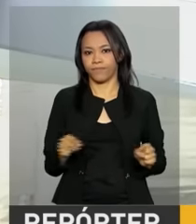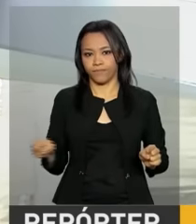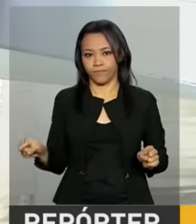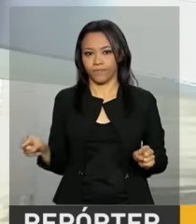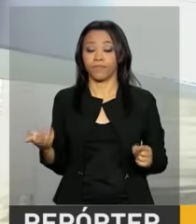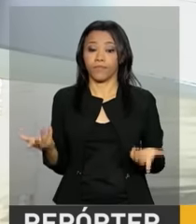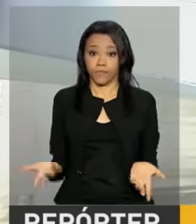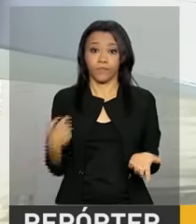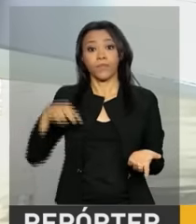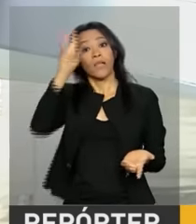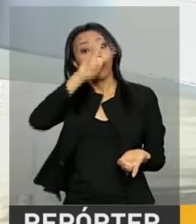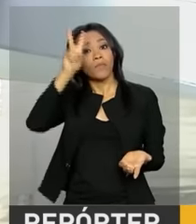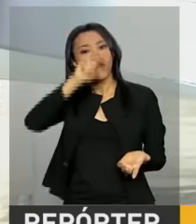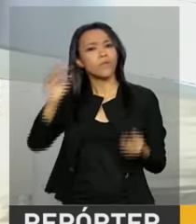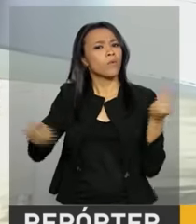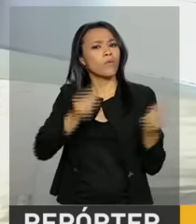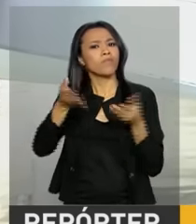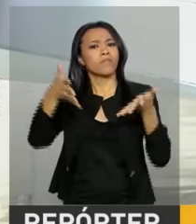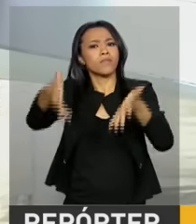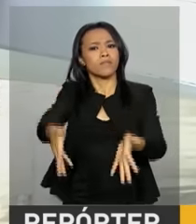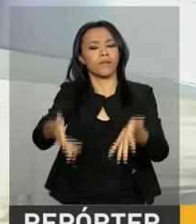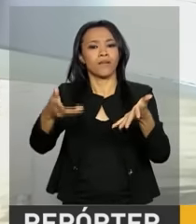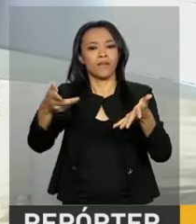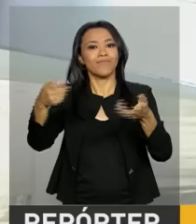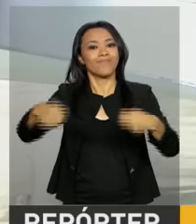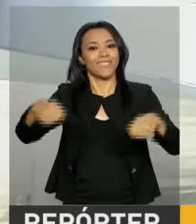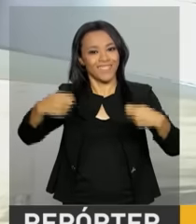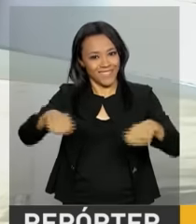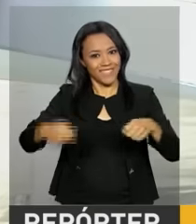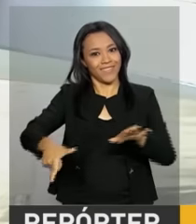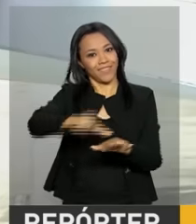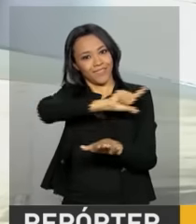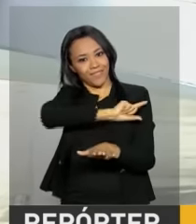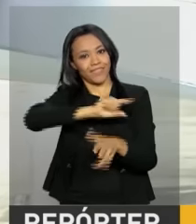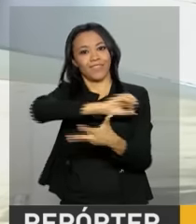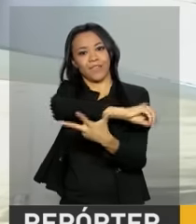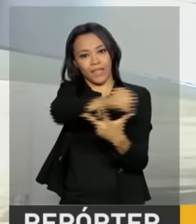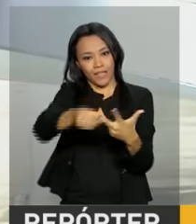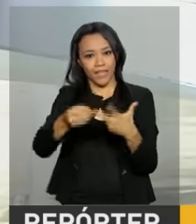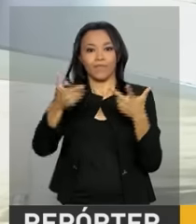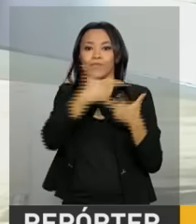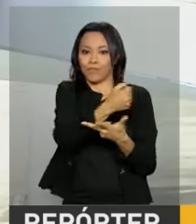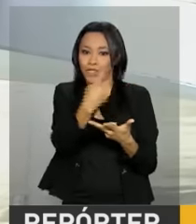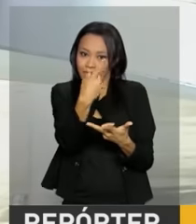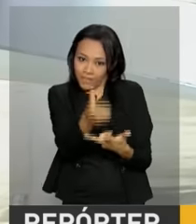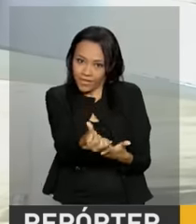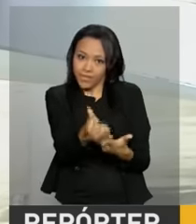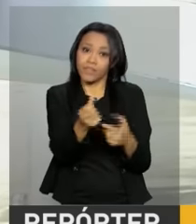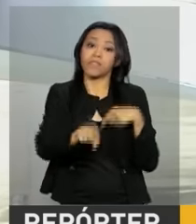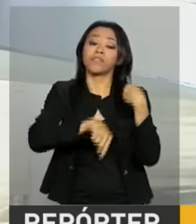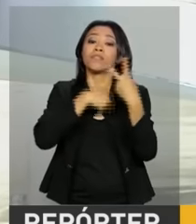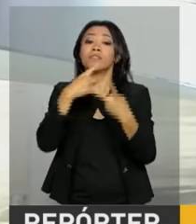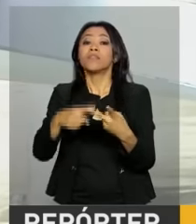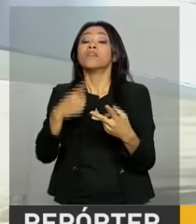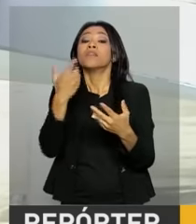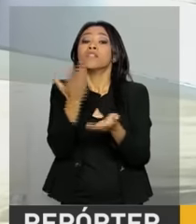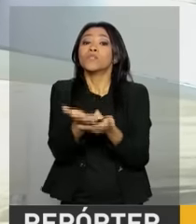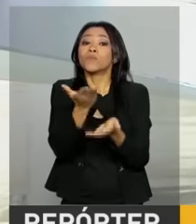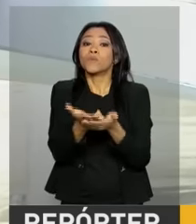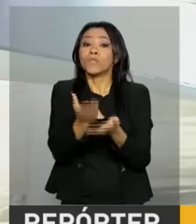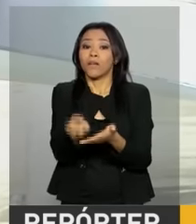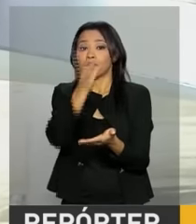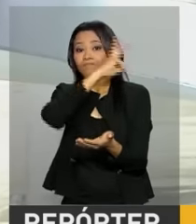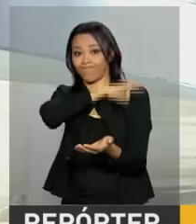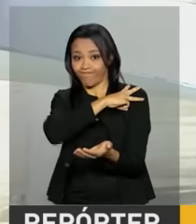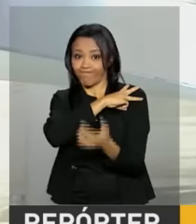prouni.mec.gov.br. Lembrando que para participar é preciso ter feito o Enem em 2016 e ter cursado o ensino